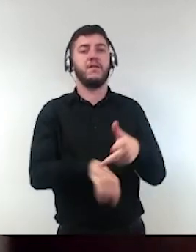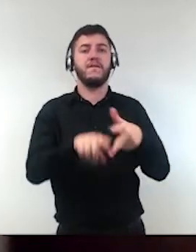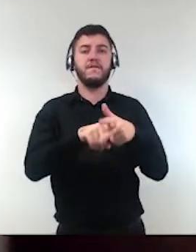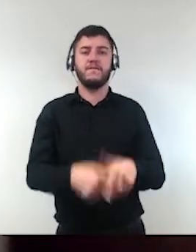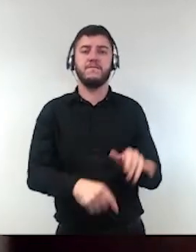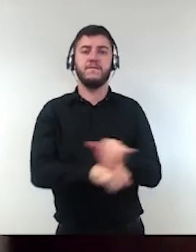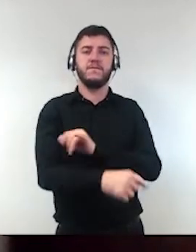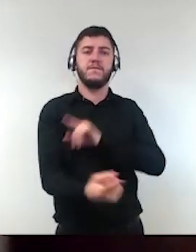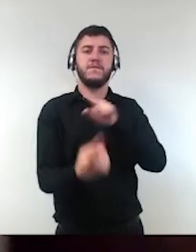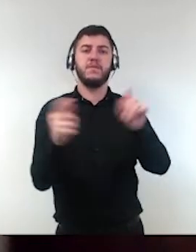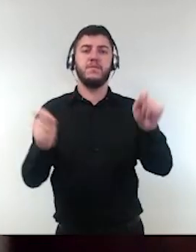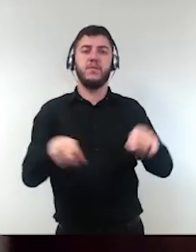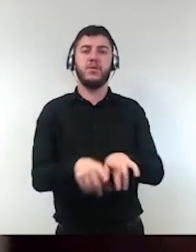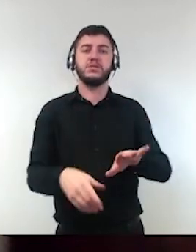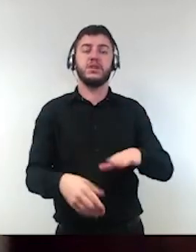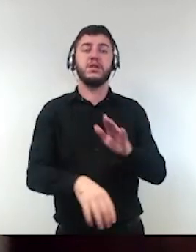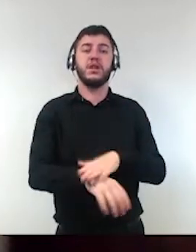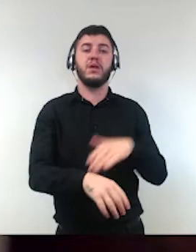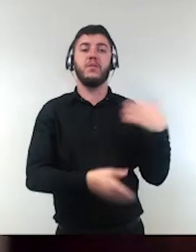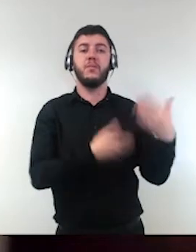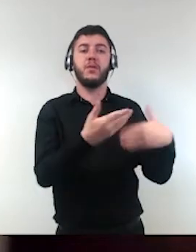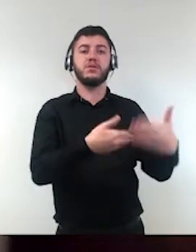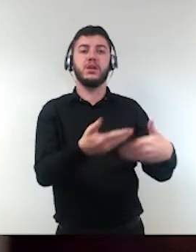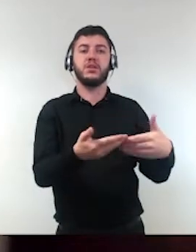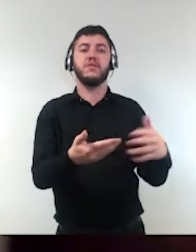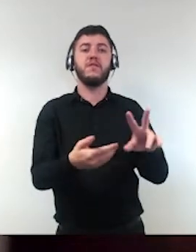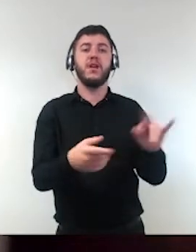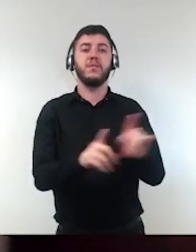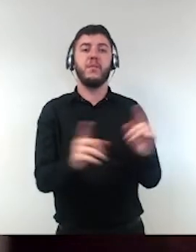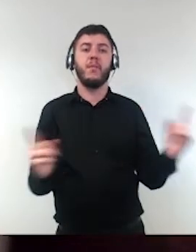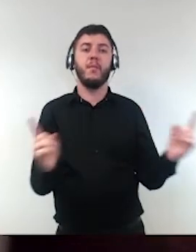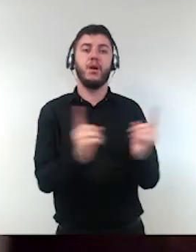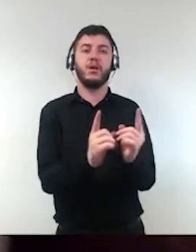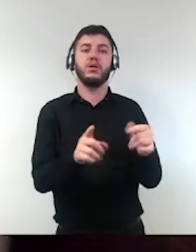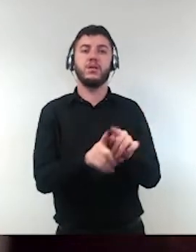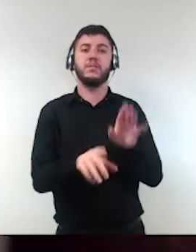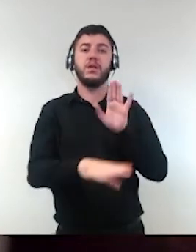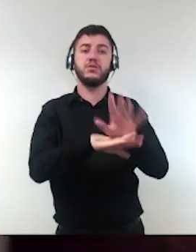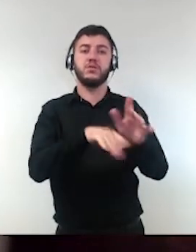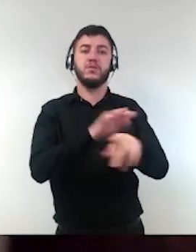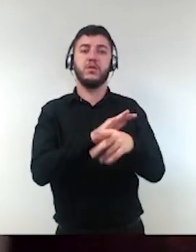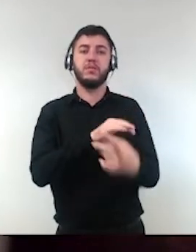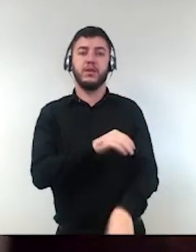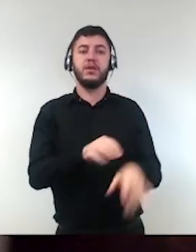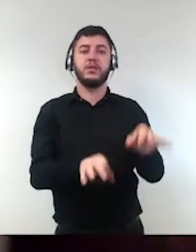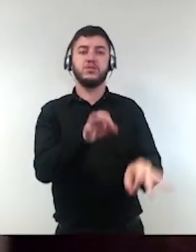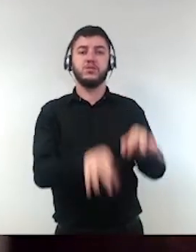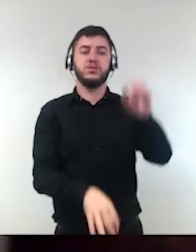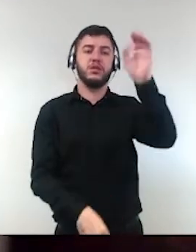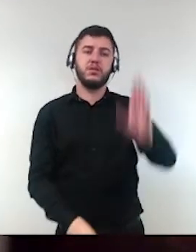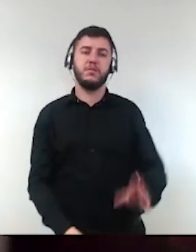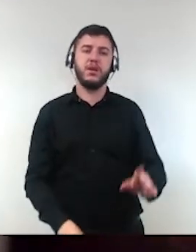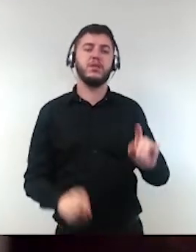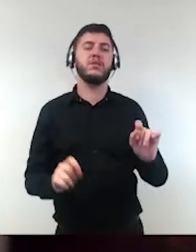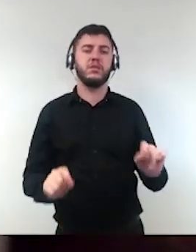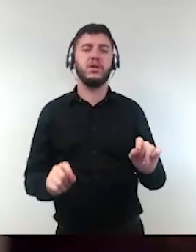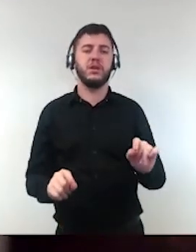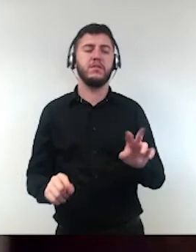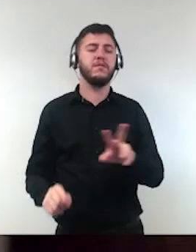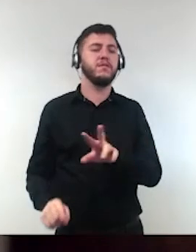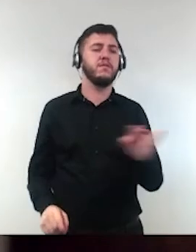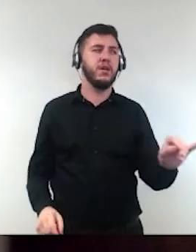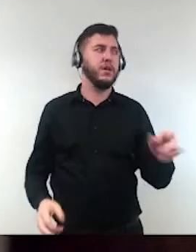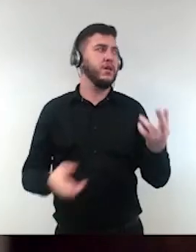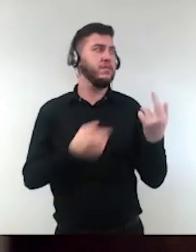o tempo de processo, que ajudem a justiça brasileira a dar cabo de toda essa demanda que nos será